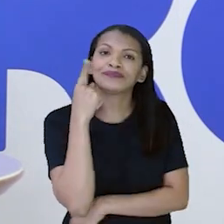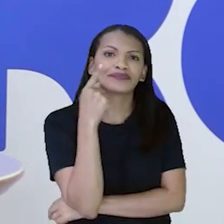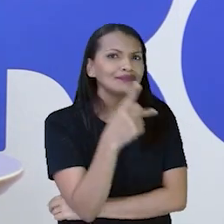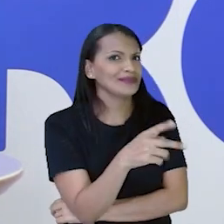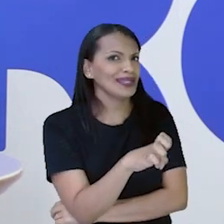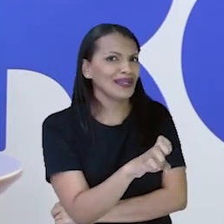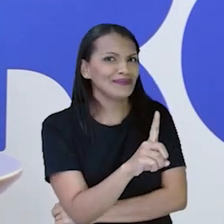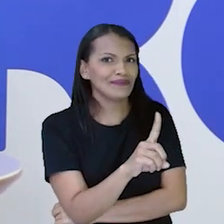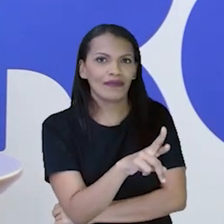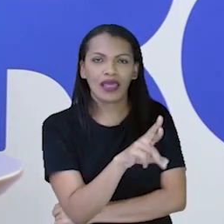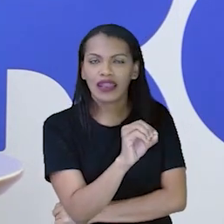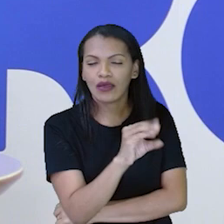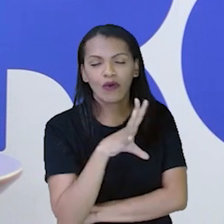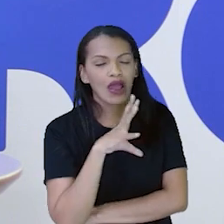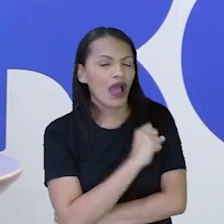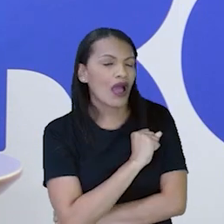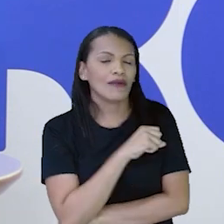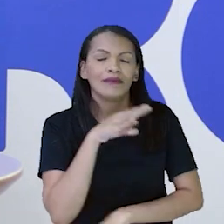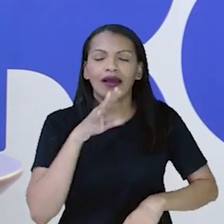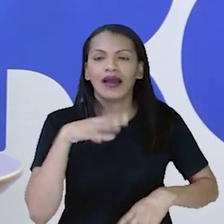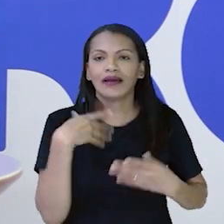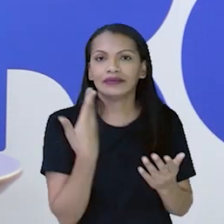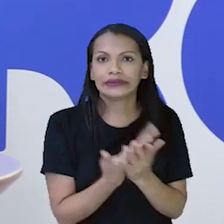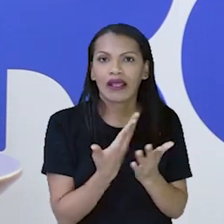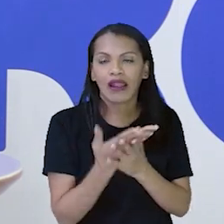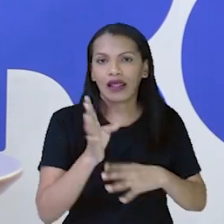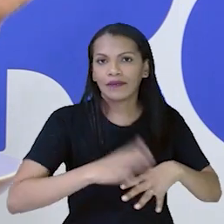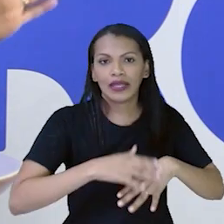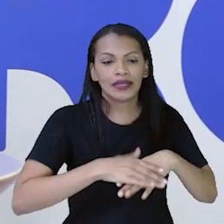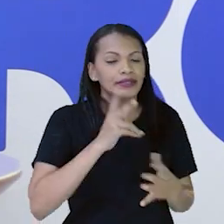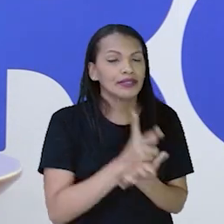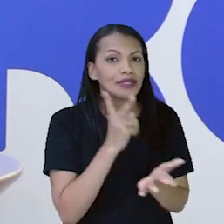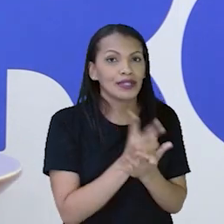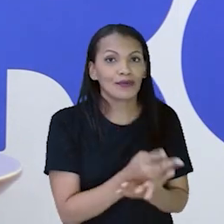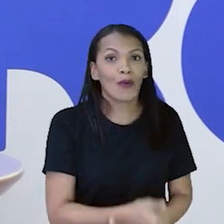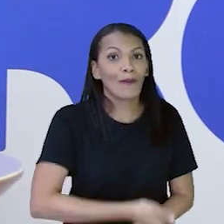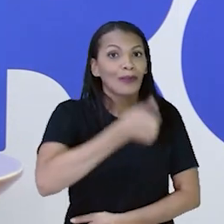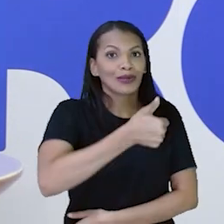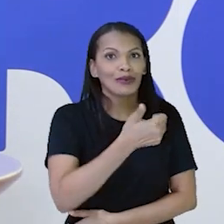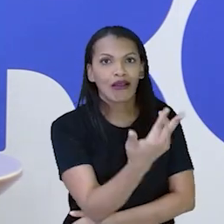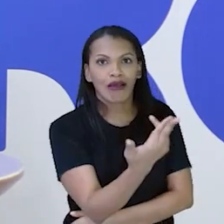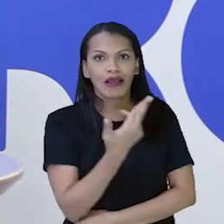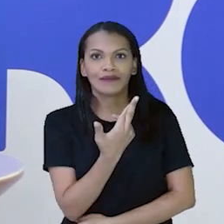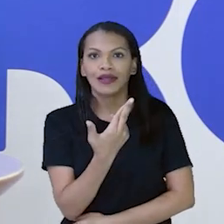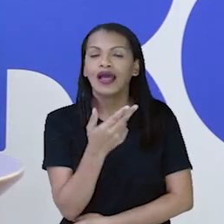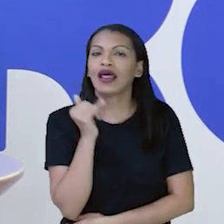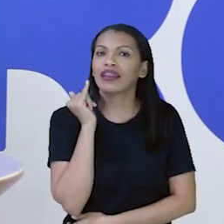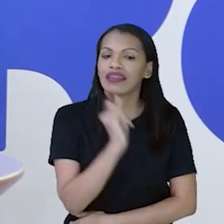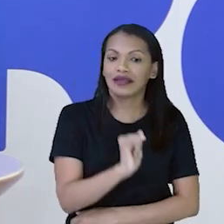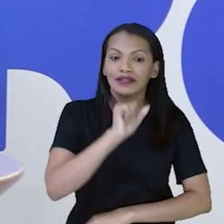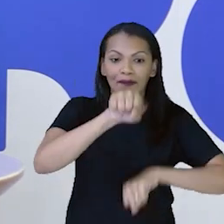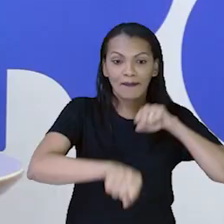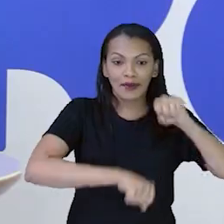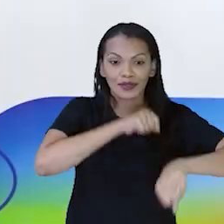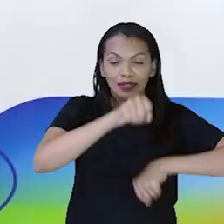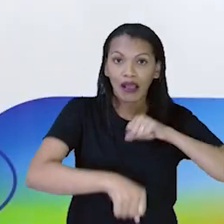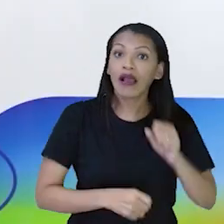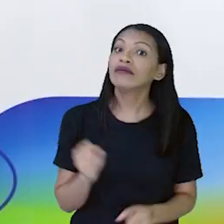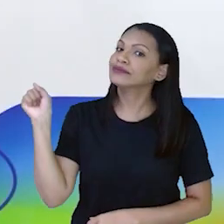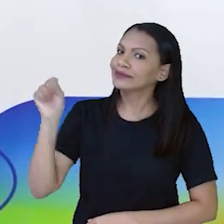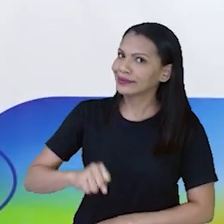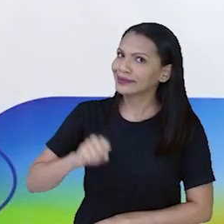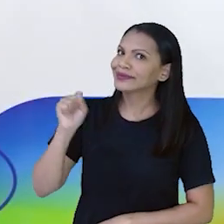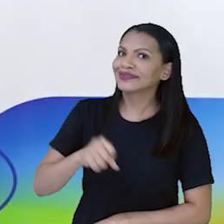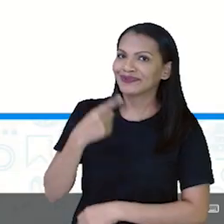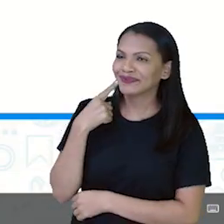Pedro arrasa na aula de matemática, viu? Sempre quando é cálculo, sempre é o primeiro a responder. E ele disse bicicleta, professor. Bicicleta, muito bem.